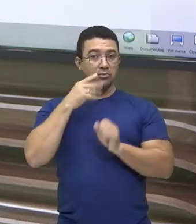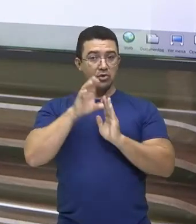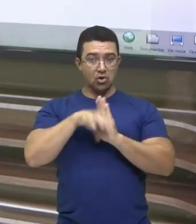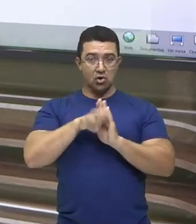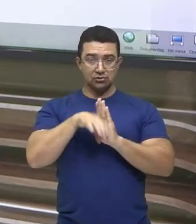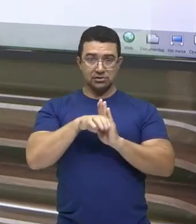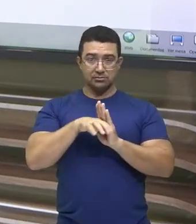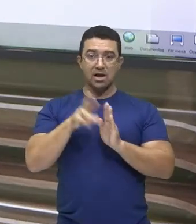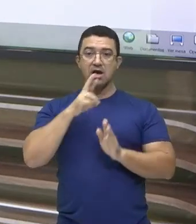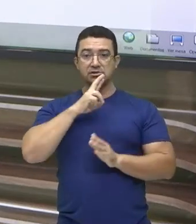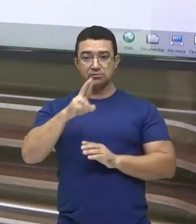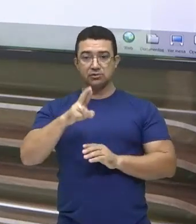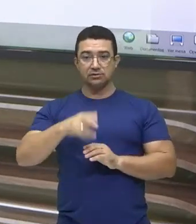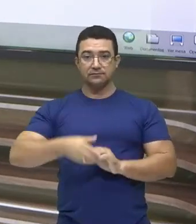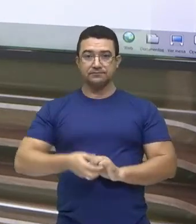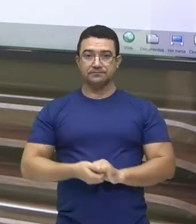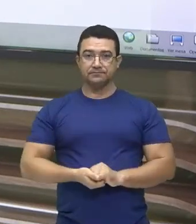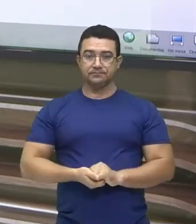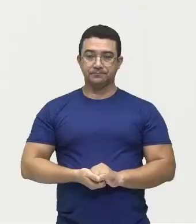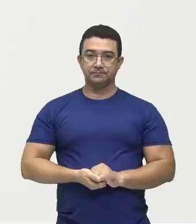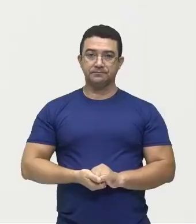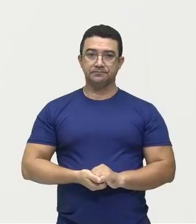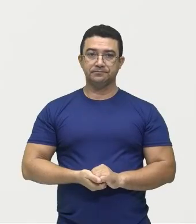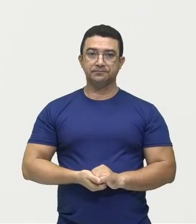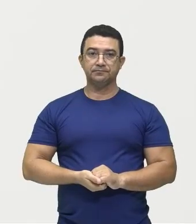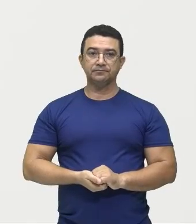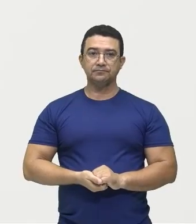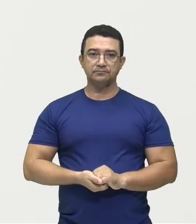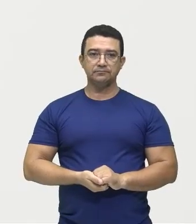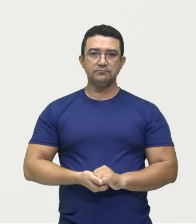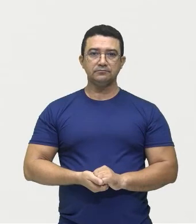gente poder responder essa questãozinha aí, tá? Vamos lá então.